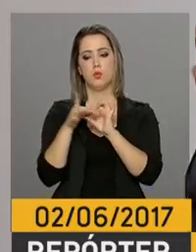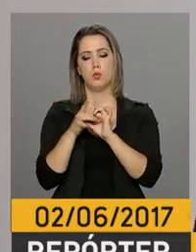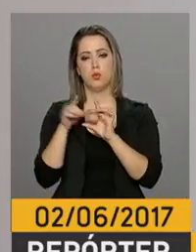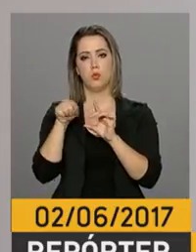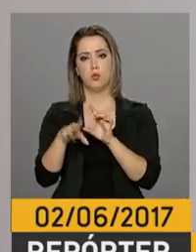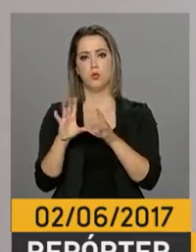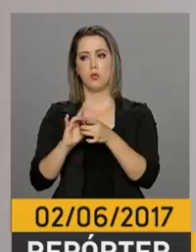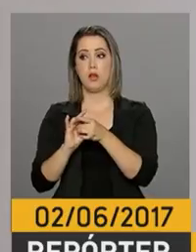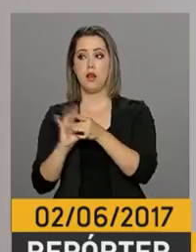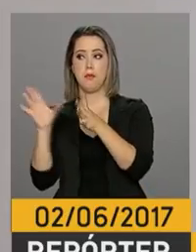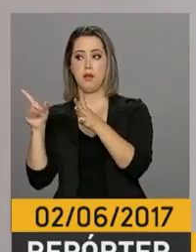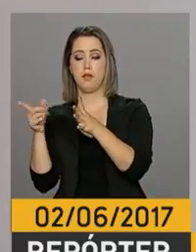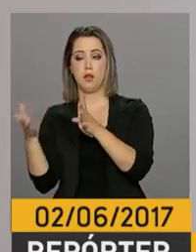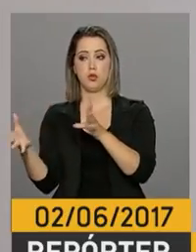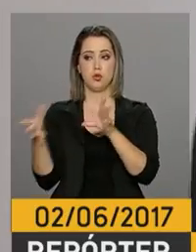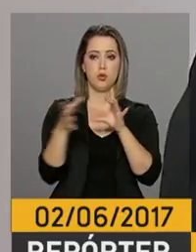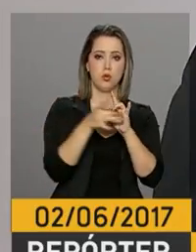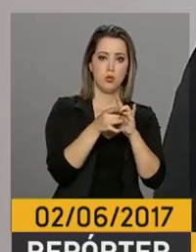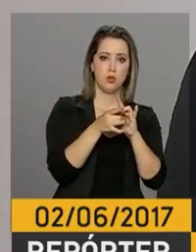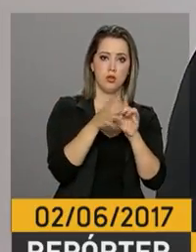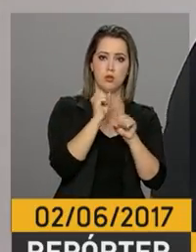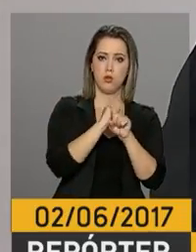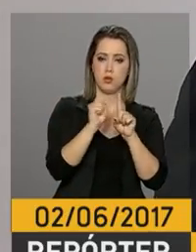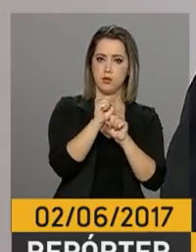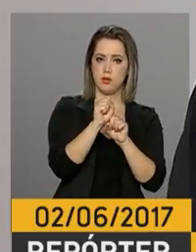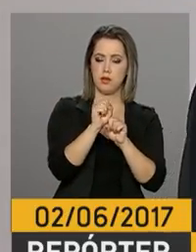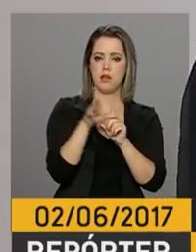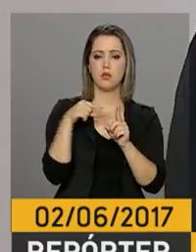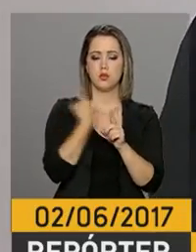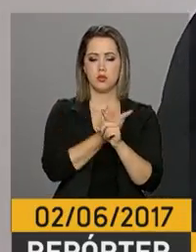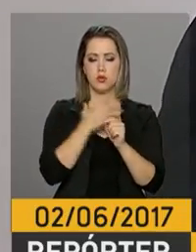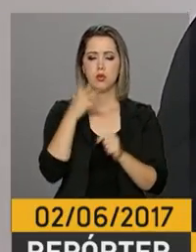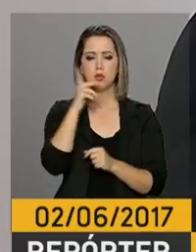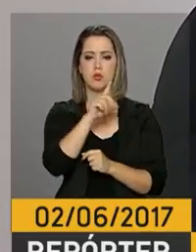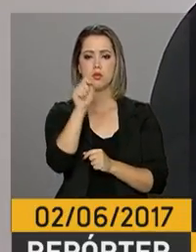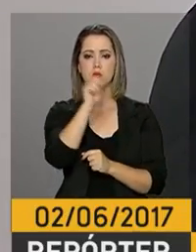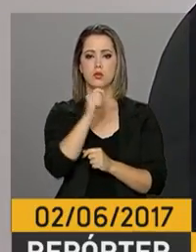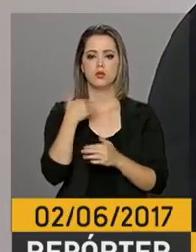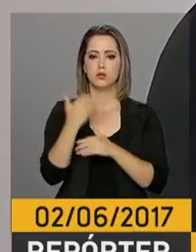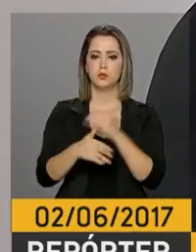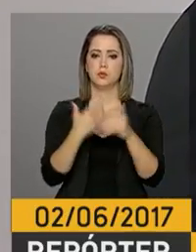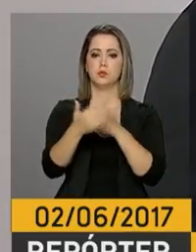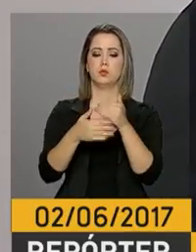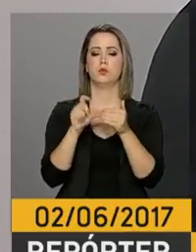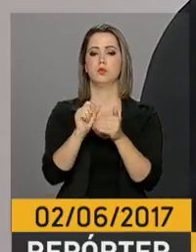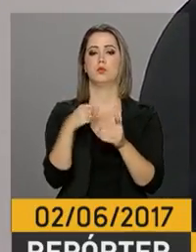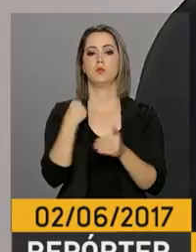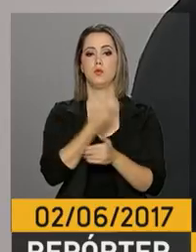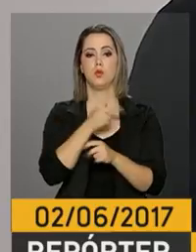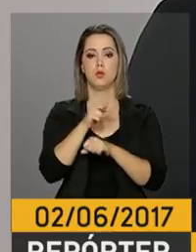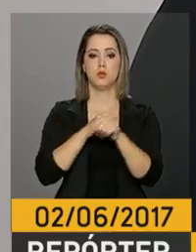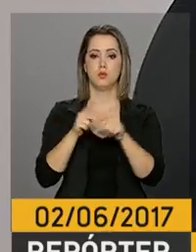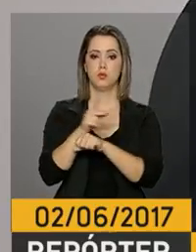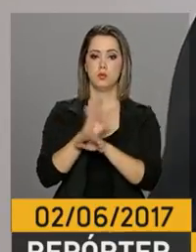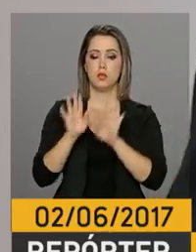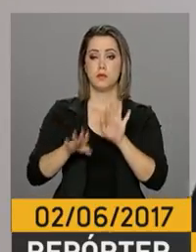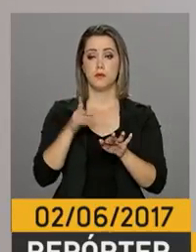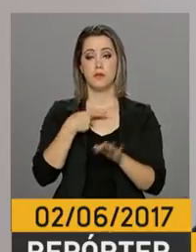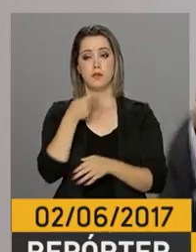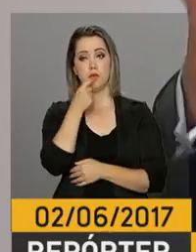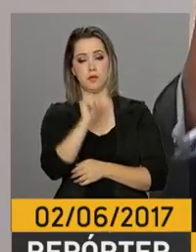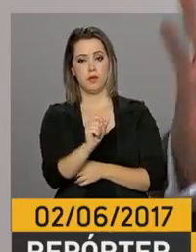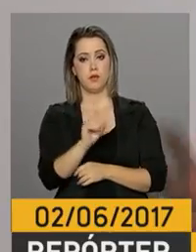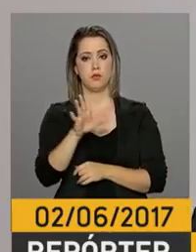princípios do liberalismo com os princípios do socialismo com isso nós conseguimos levar adiante o nosso país desde quando eu digo